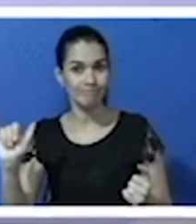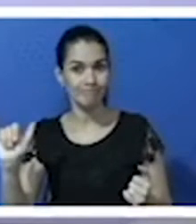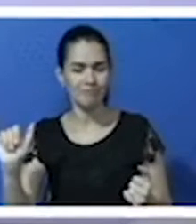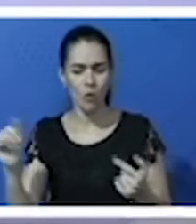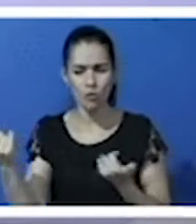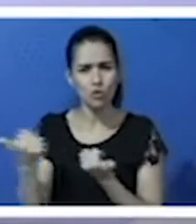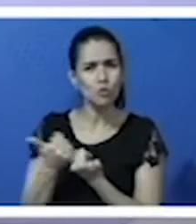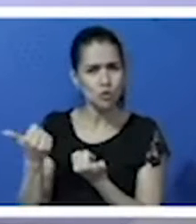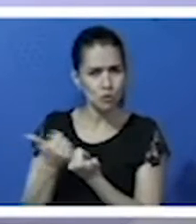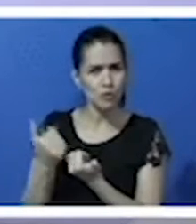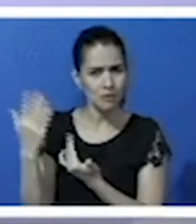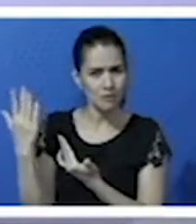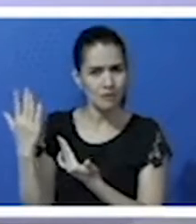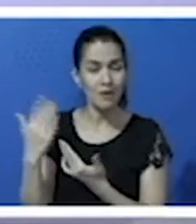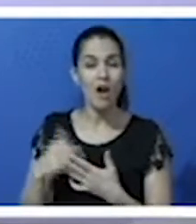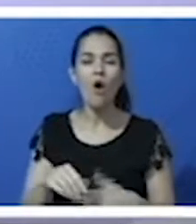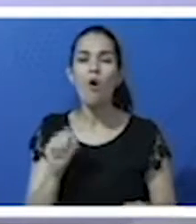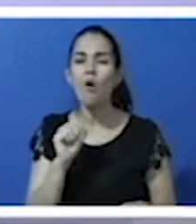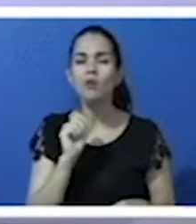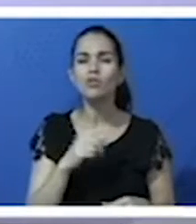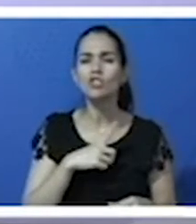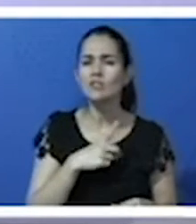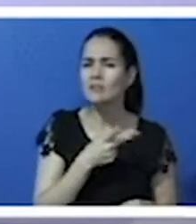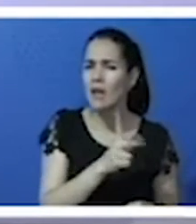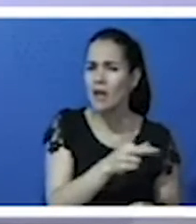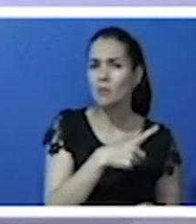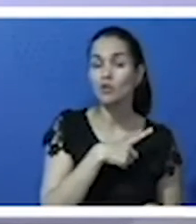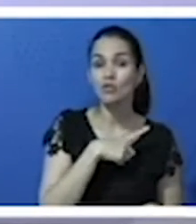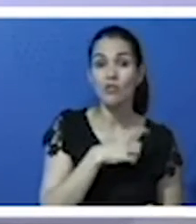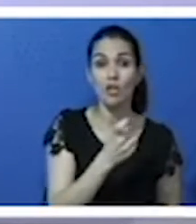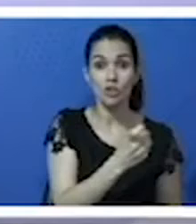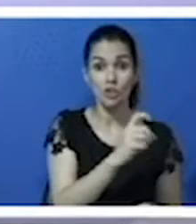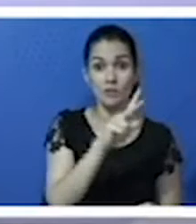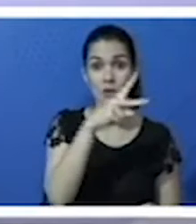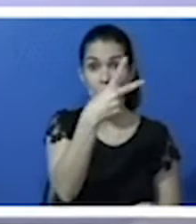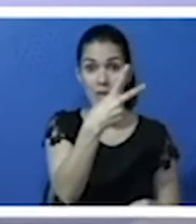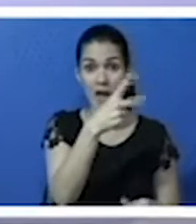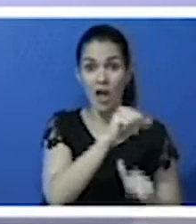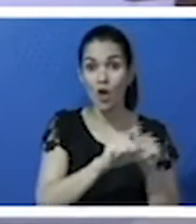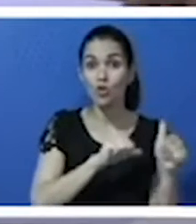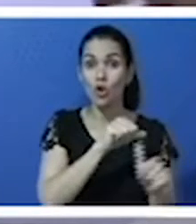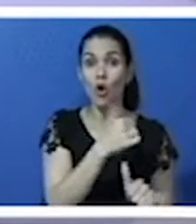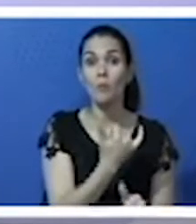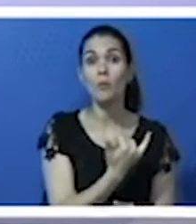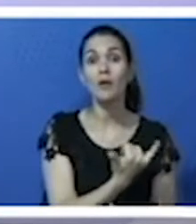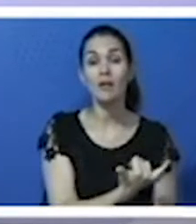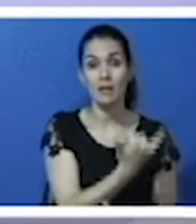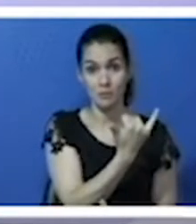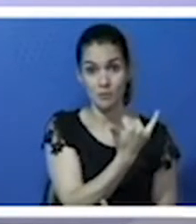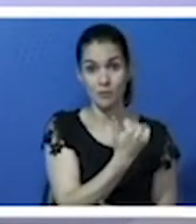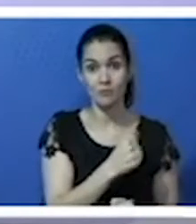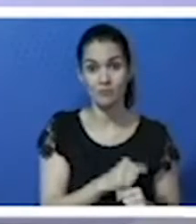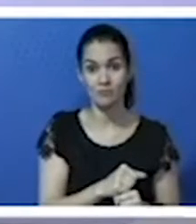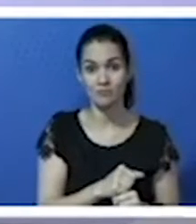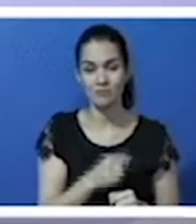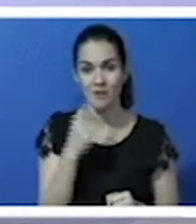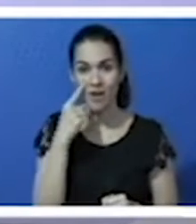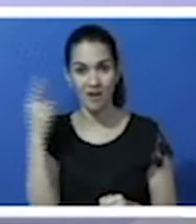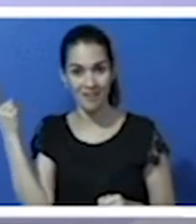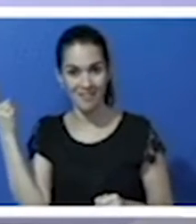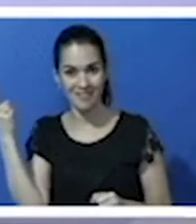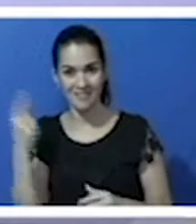Certo? Então, analisando aqui, ó, onde for x elevado ao quadrado, eu vou colocar a letra y. Então, o que foi feito aqui embaixo,